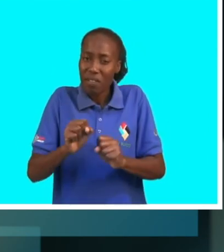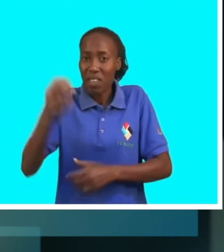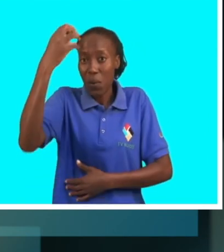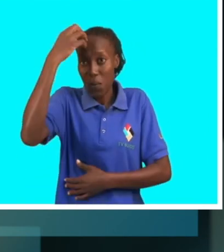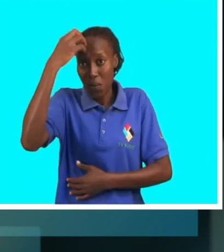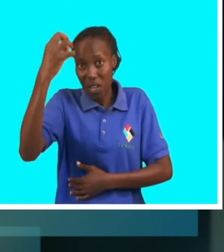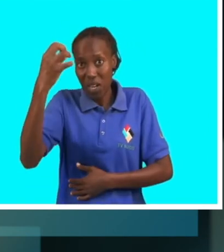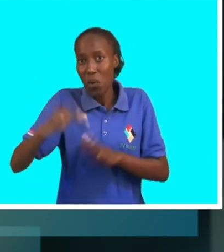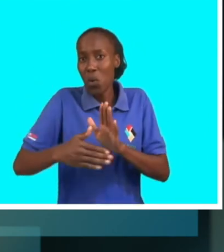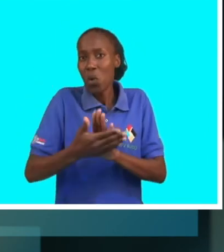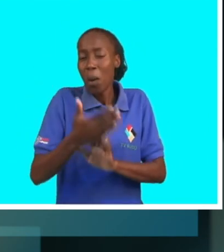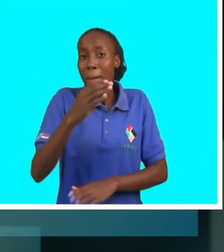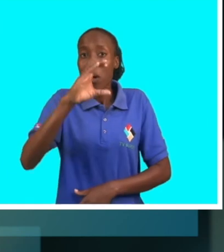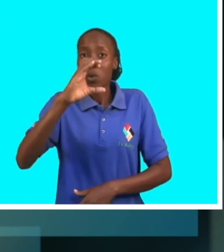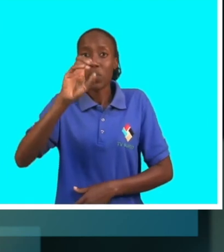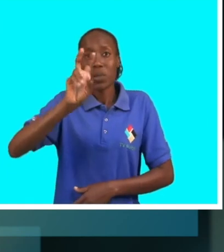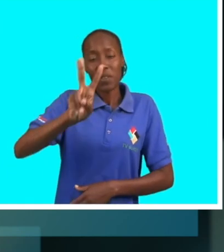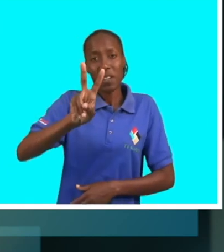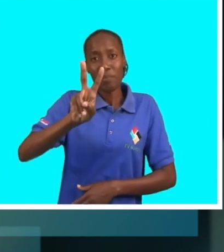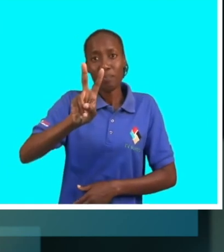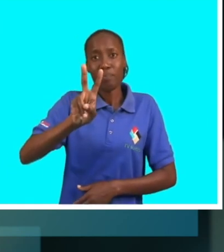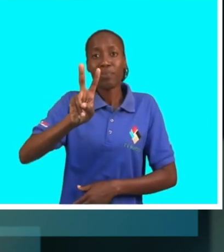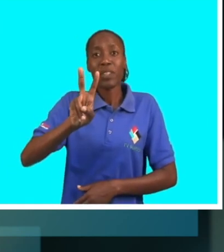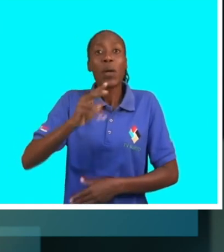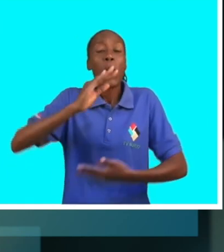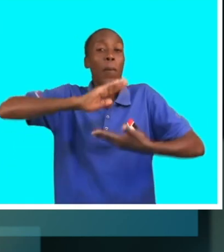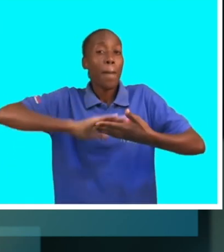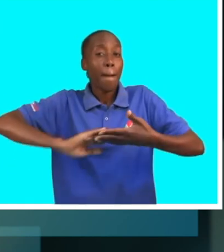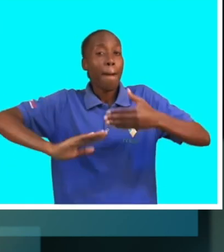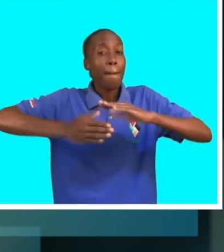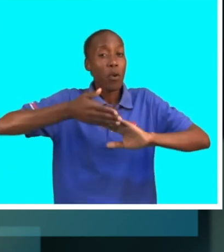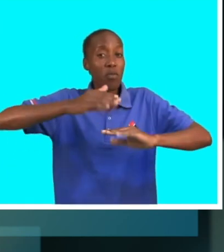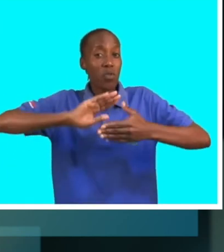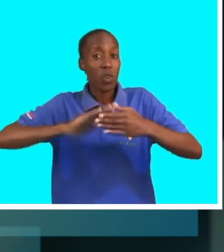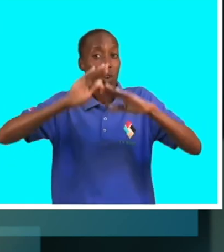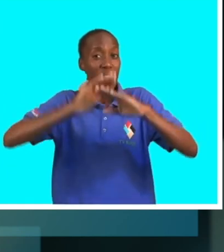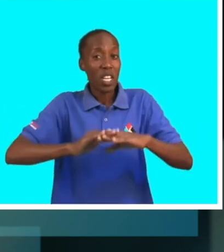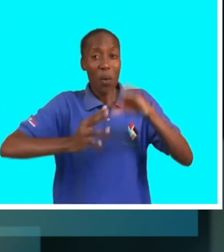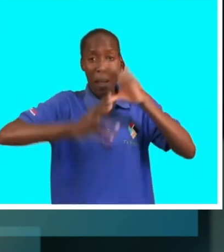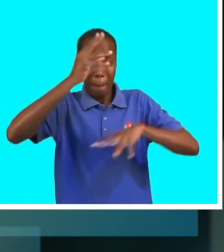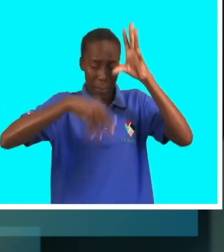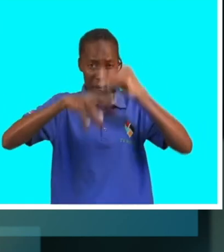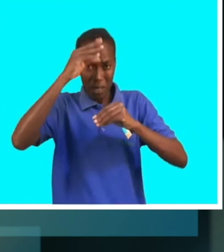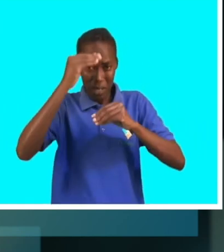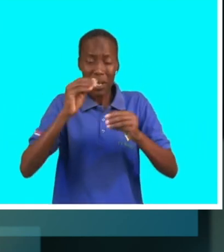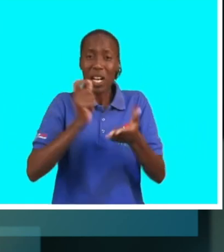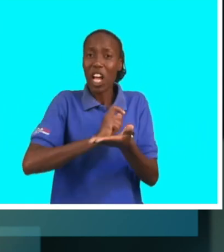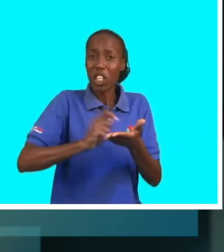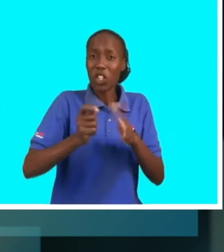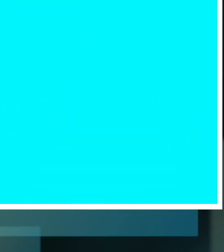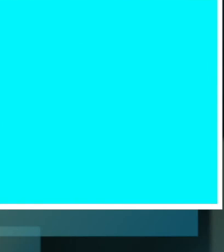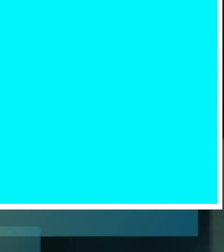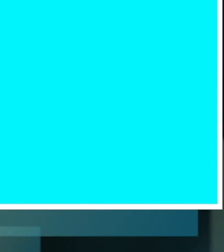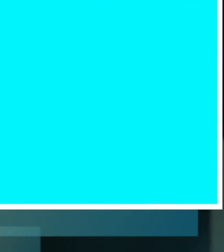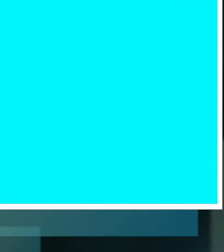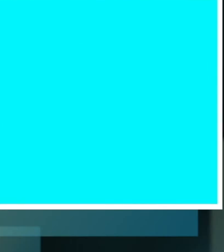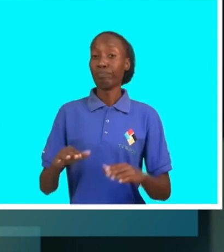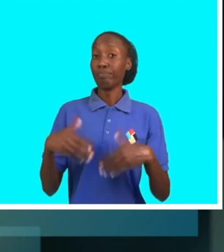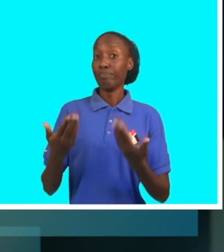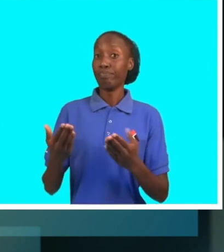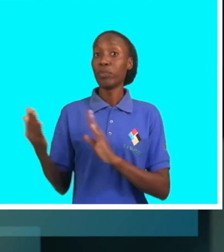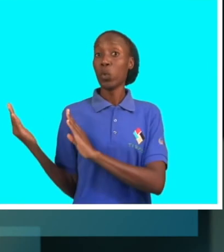o Estado integrasse no currículo de formação de professores primários e secundários, nesta questão da língua de semestre.